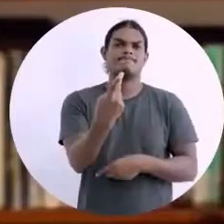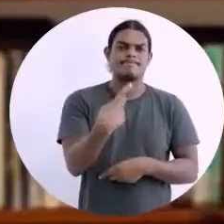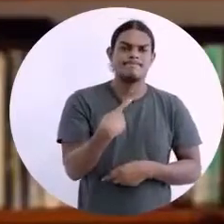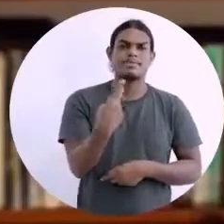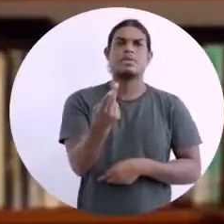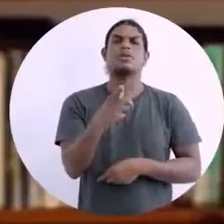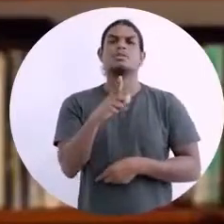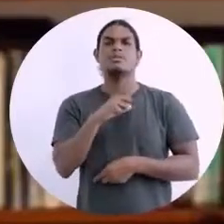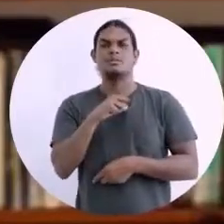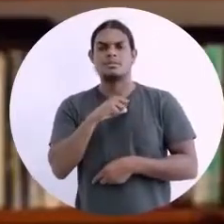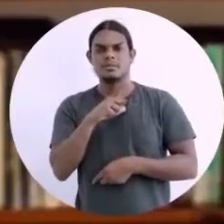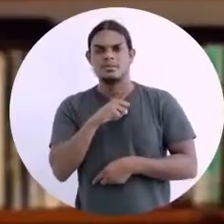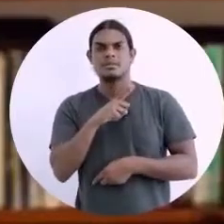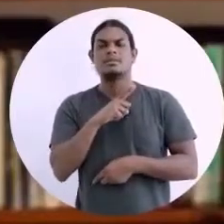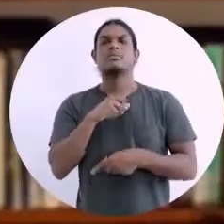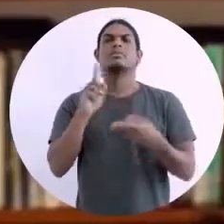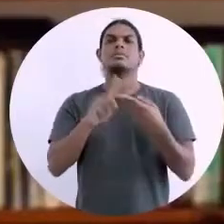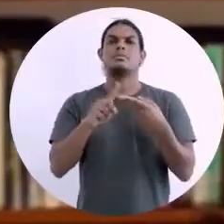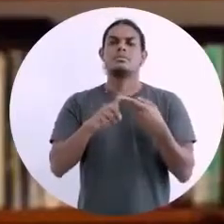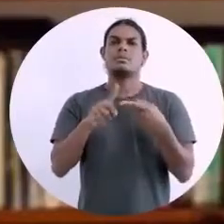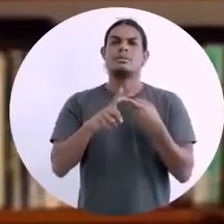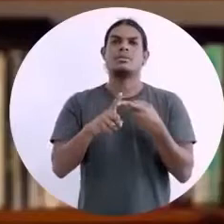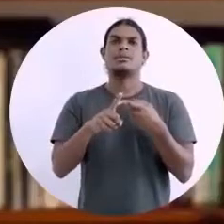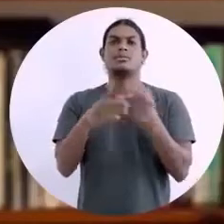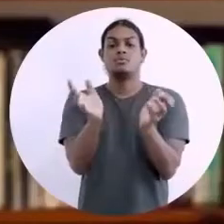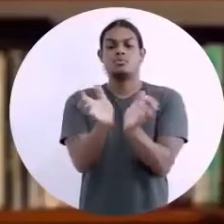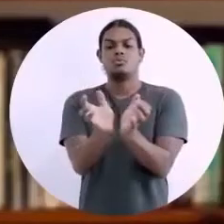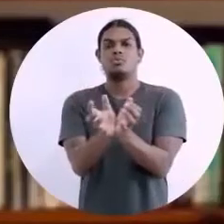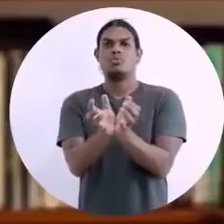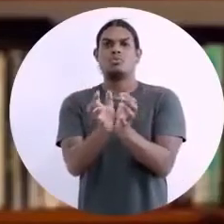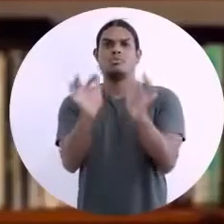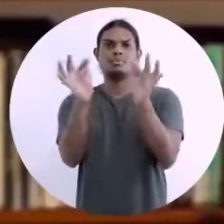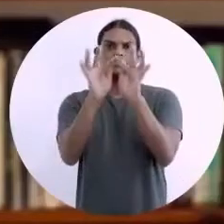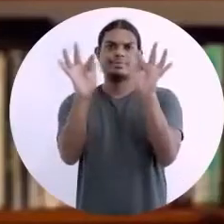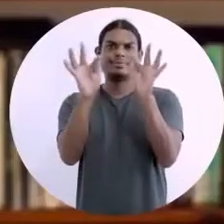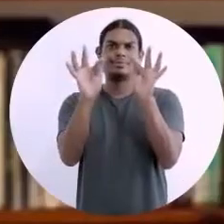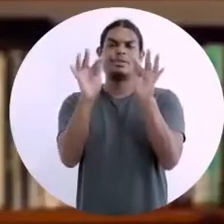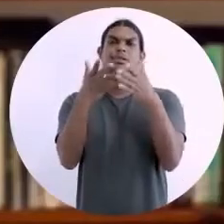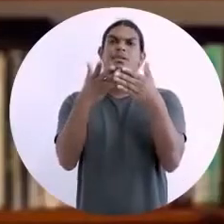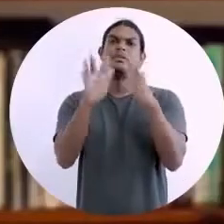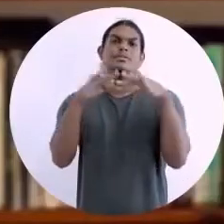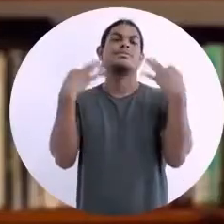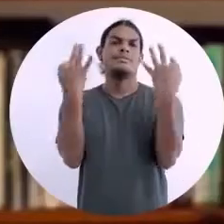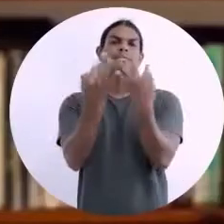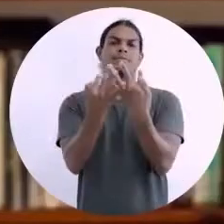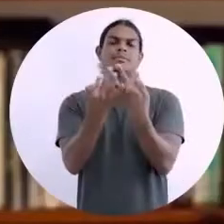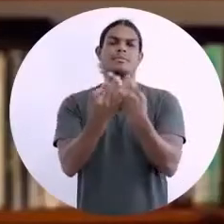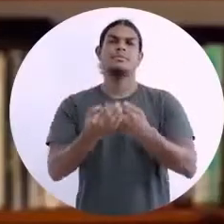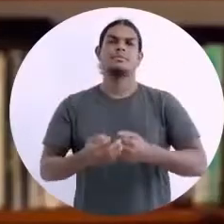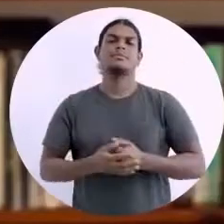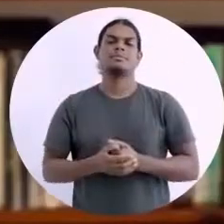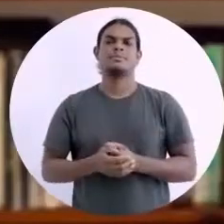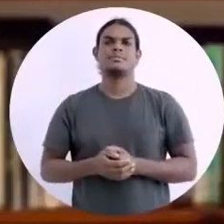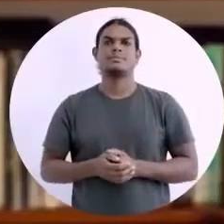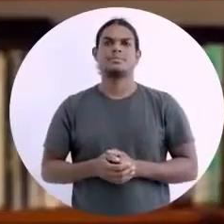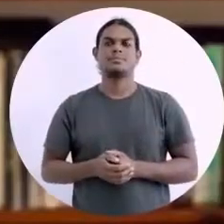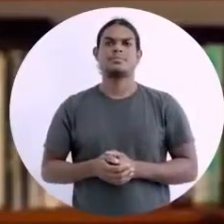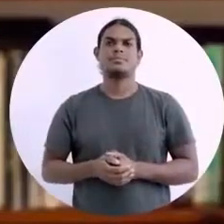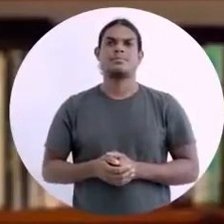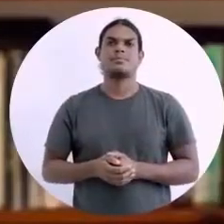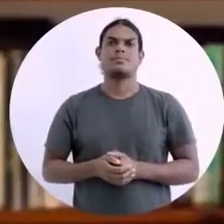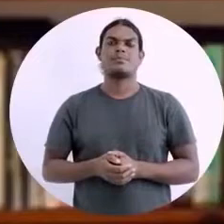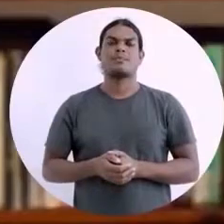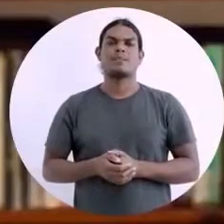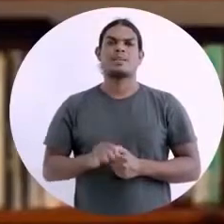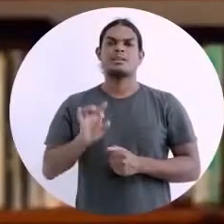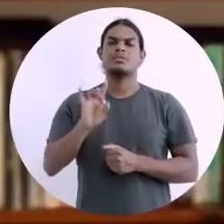nossas ascendências, viemos de algum lugar. Então vocês vão ver o vídeo só para ilustrar um pouquinho essa ideia de